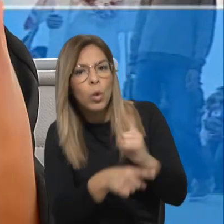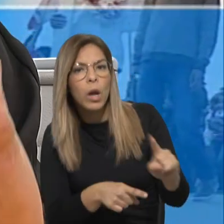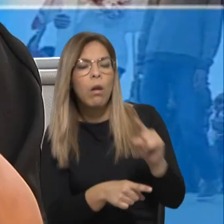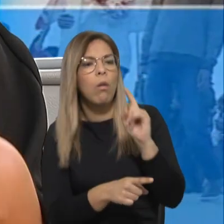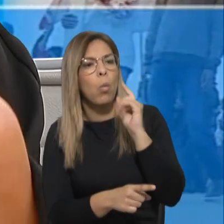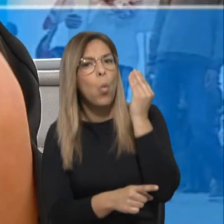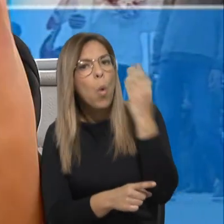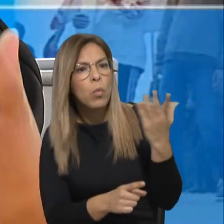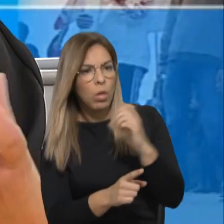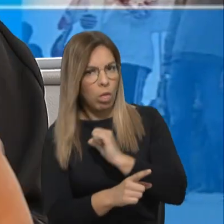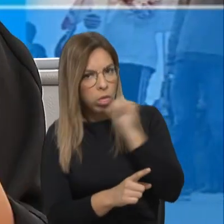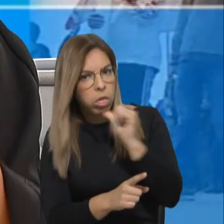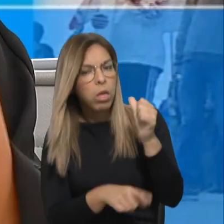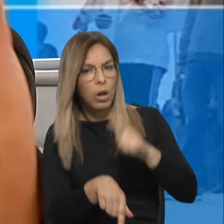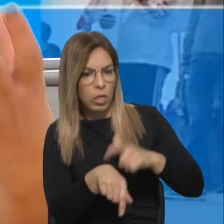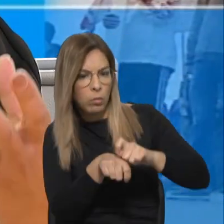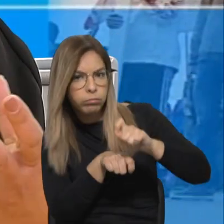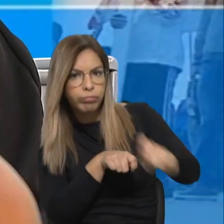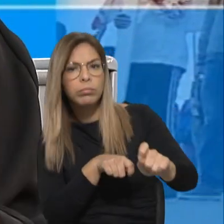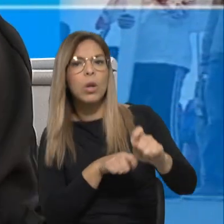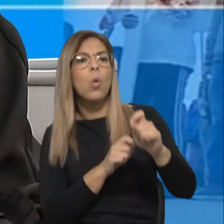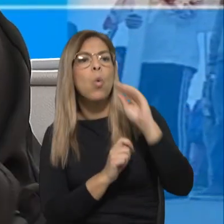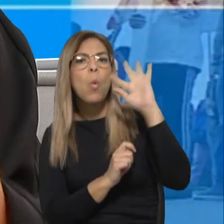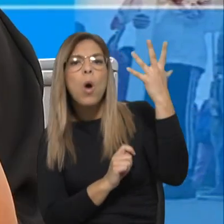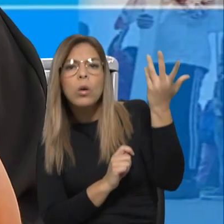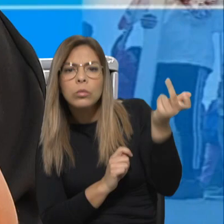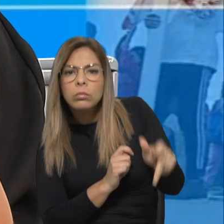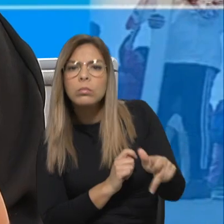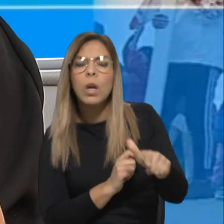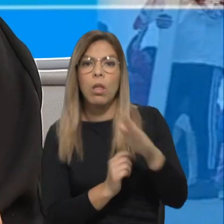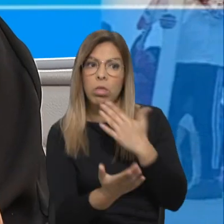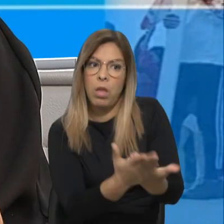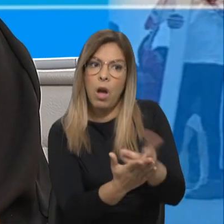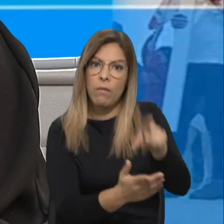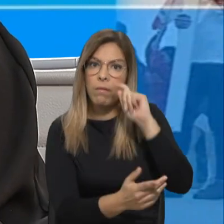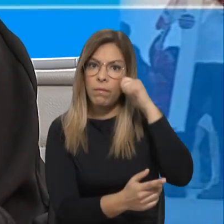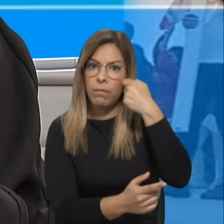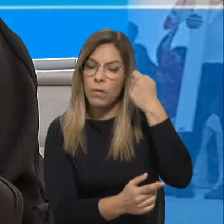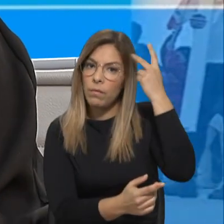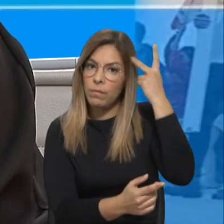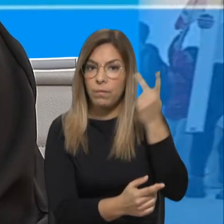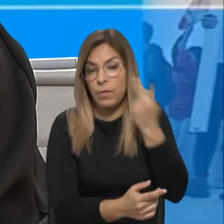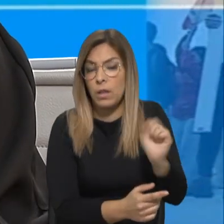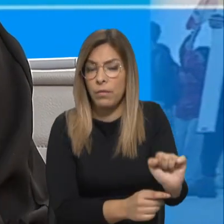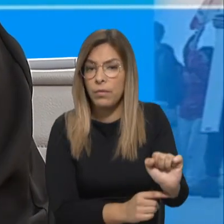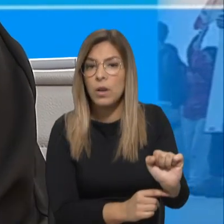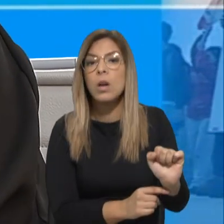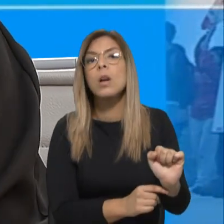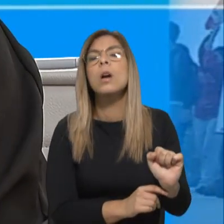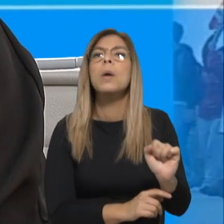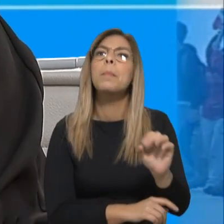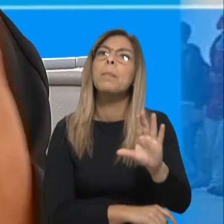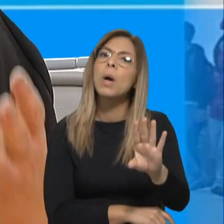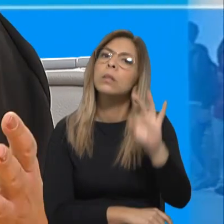a frequência, a duração, como é que decorreu, que impacto é que isso teve na pessoa, sendo certo que o